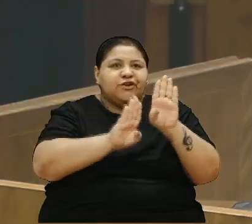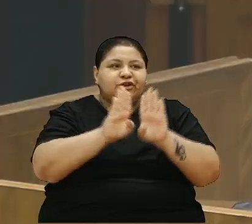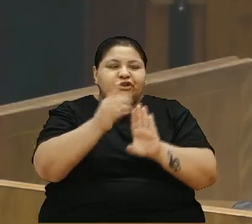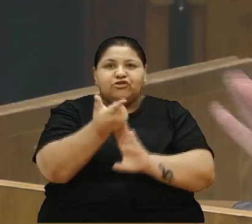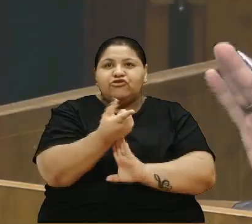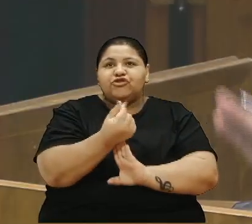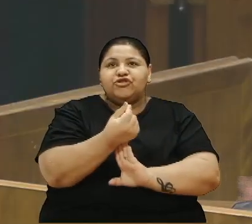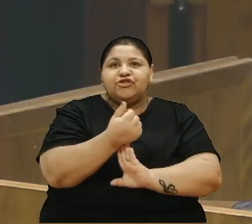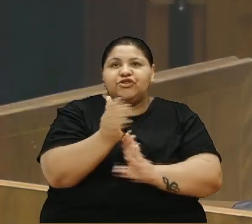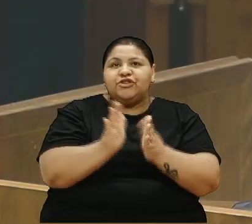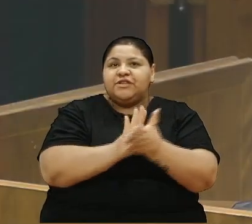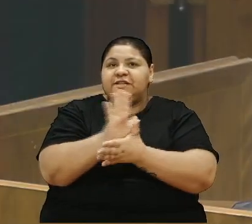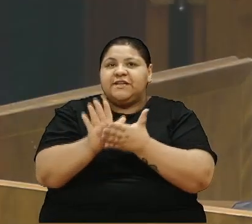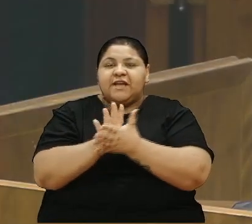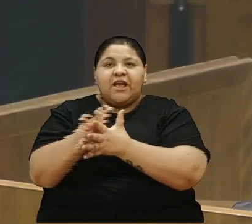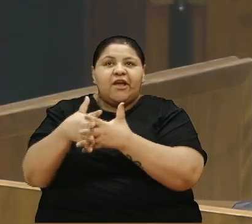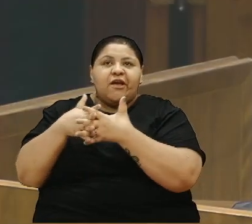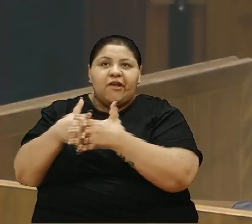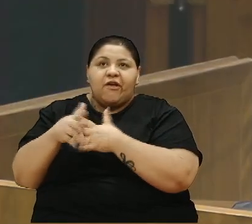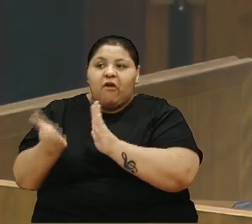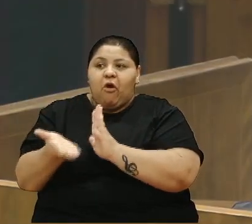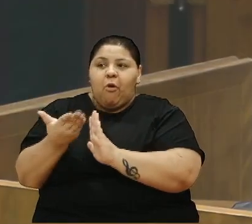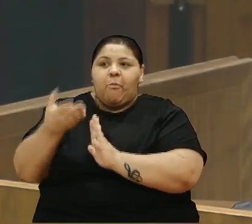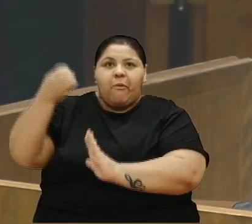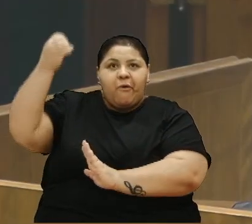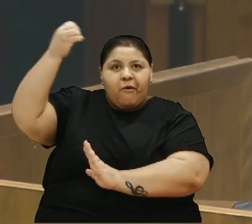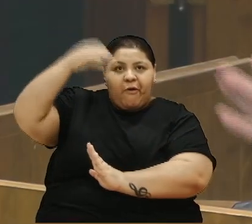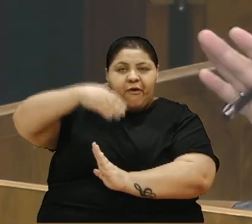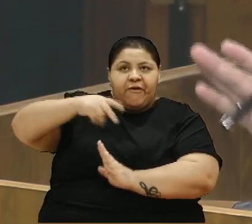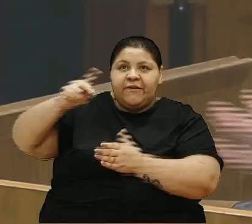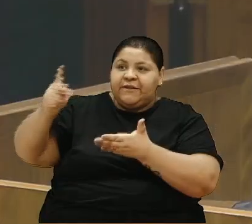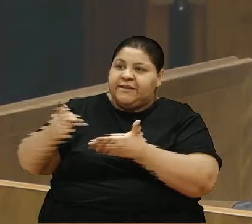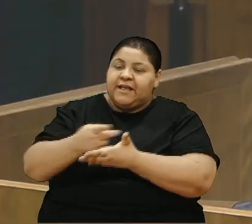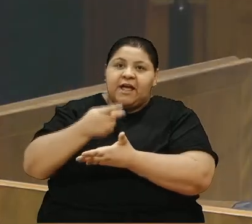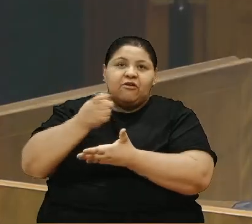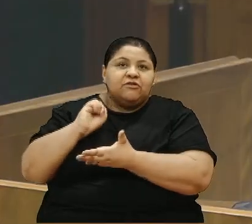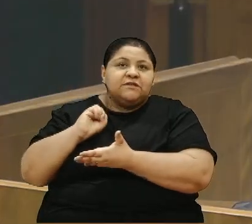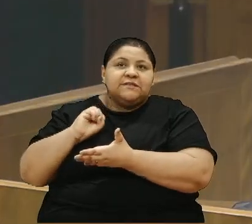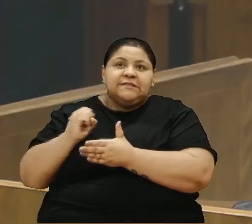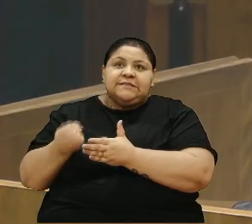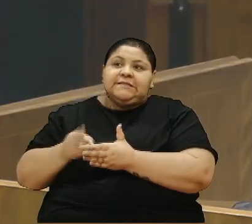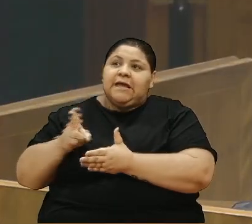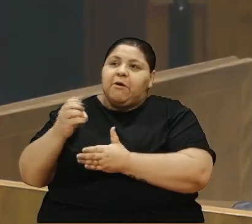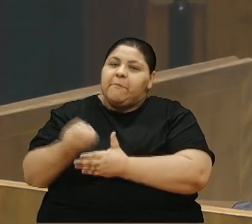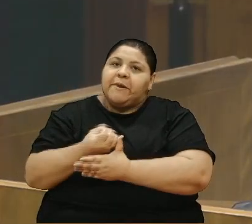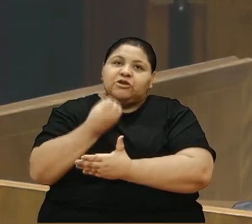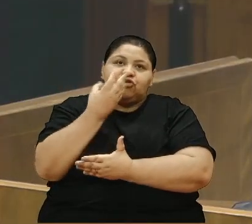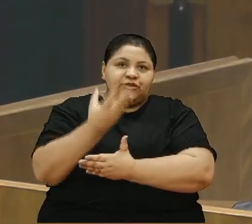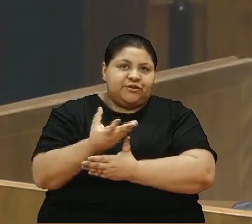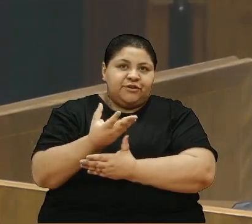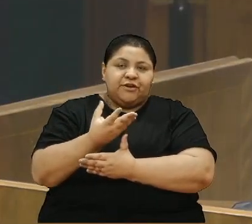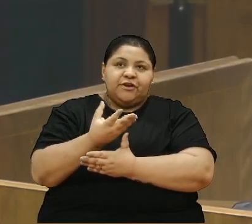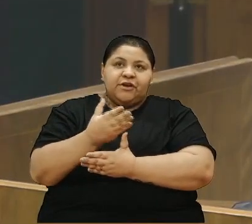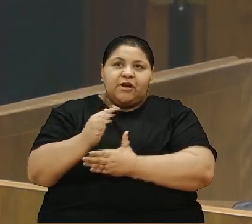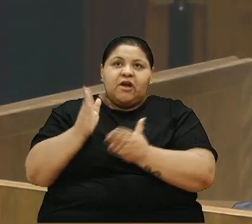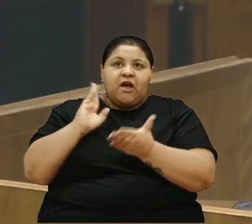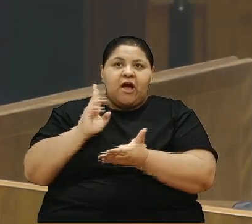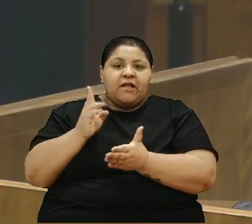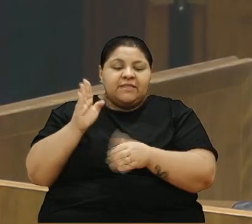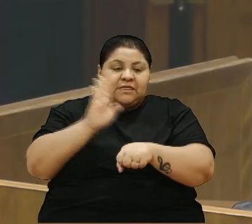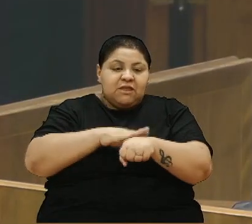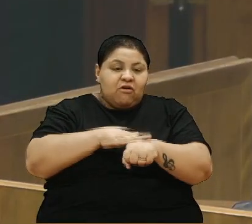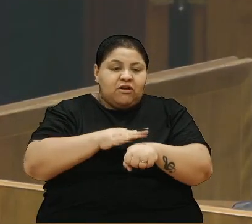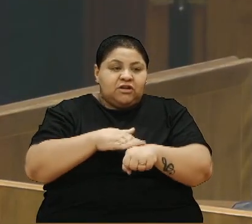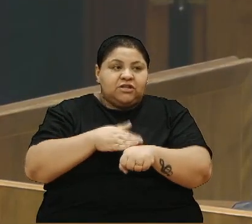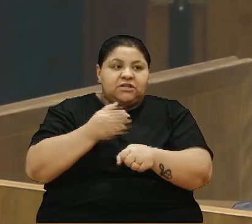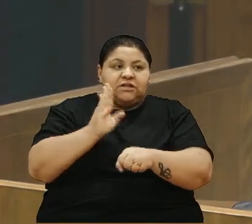dinheiro, aí ninguém se perde. É igual aumento de luz, eles erram sempre para cima, para baixo nunca erram. E aí, na hora de cumprir a parte que é cuidar do estacionamento aqui, eu